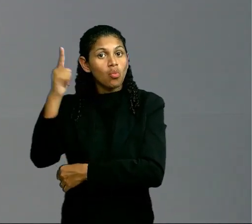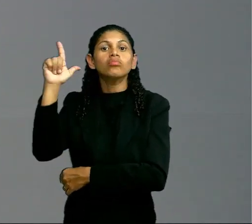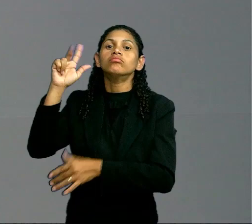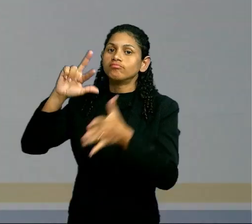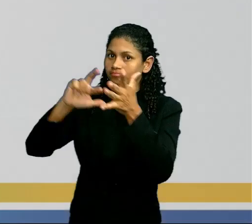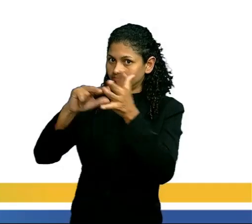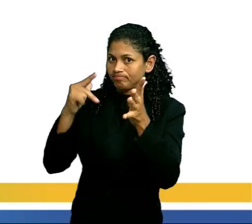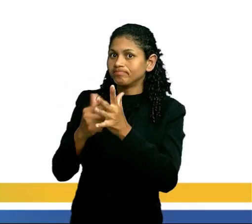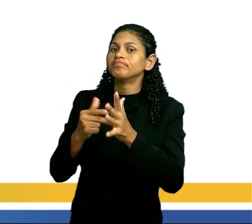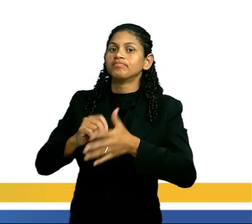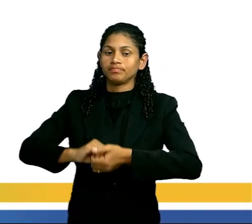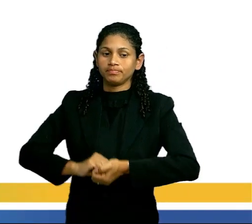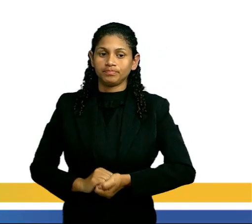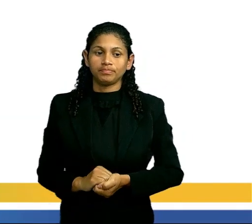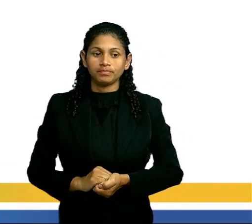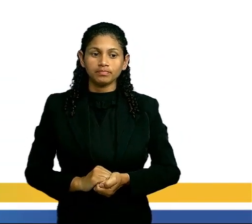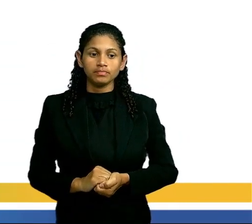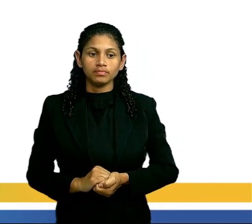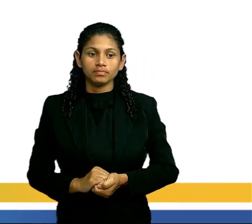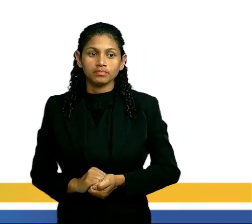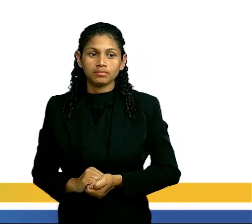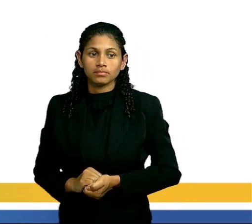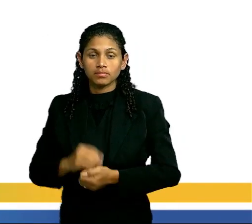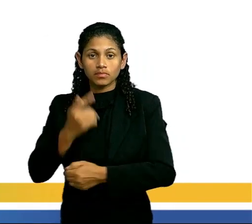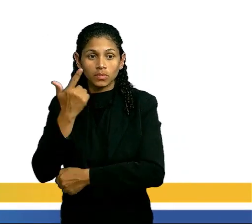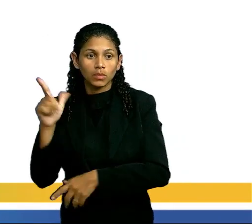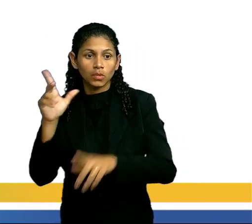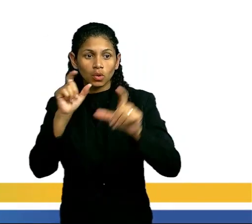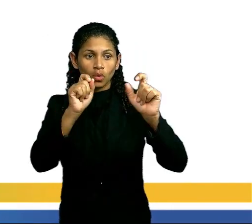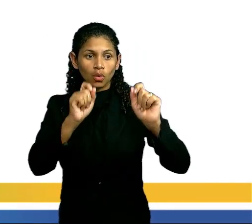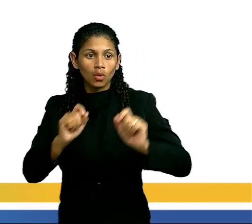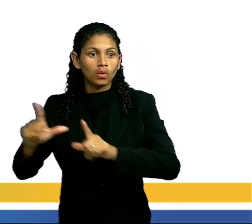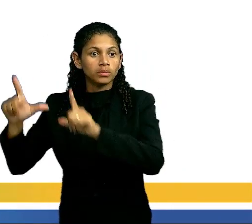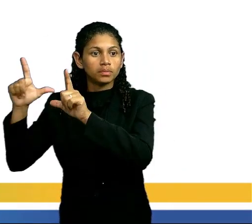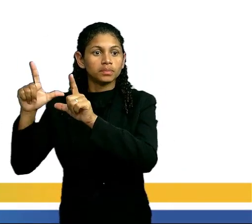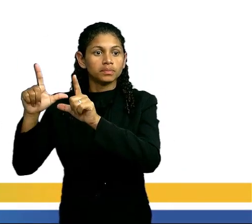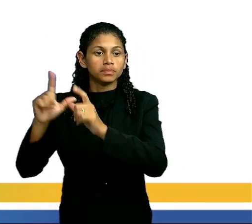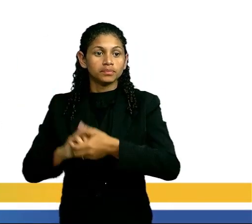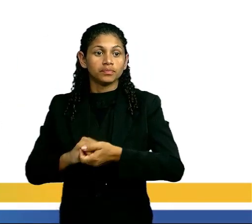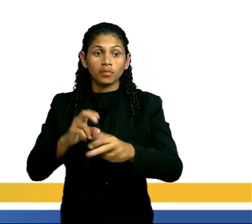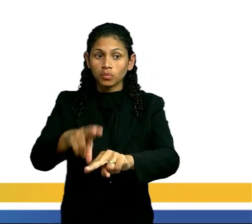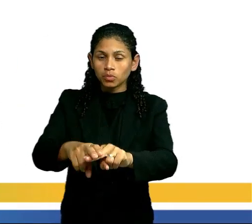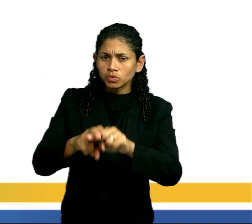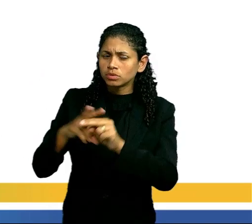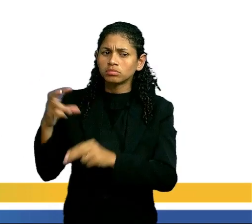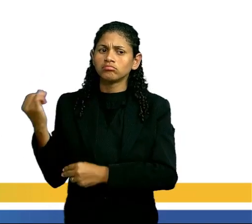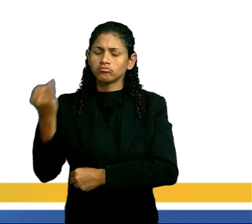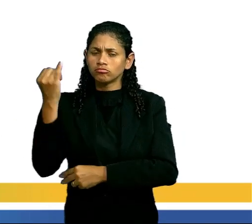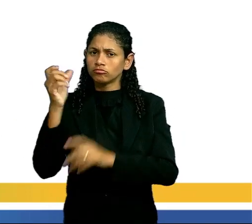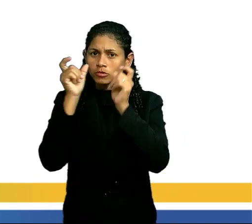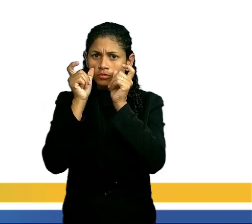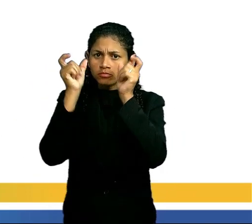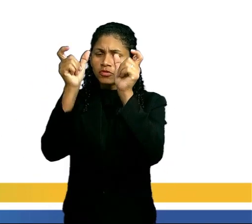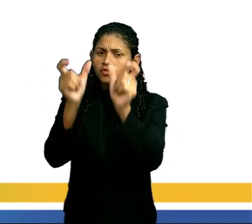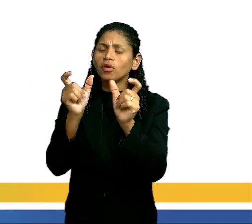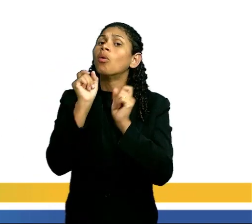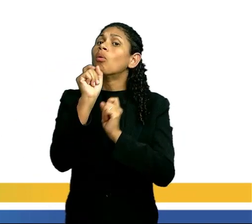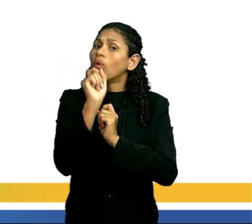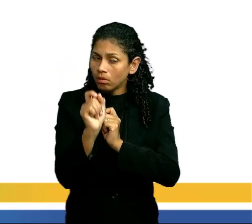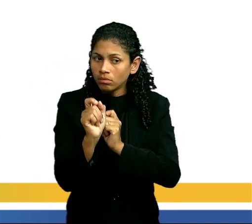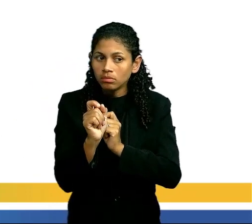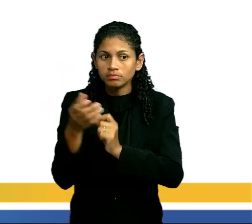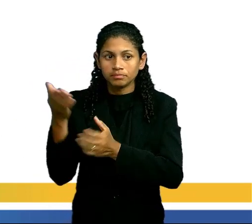conjunção. A próxima tela. Por isso é importante observar o seguinte: